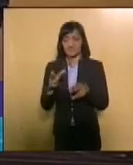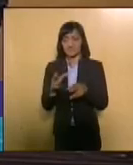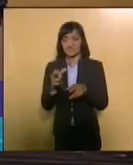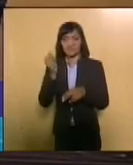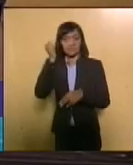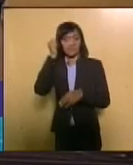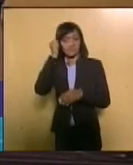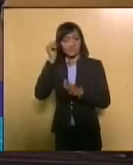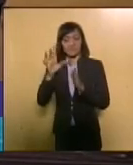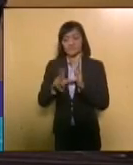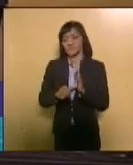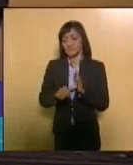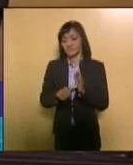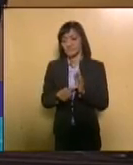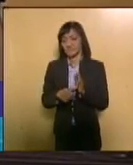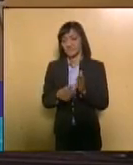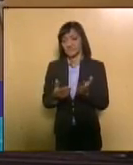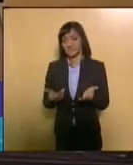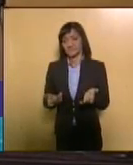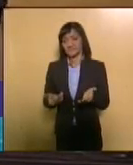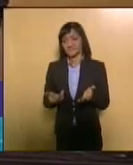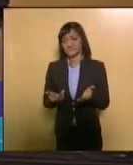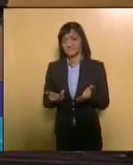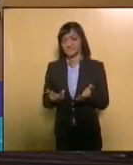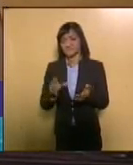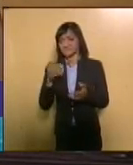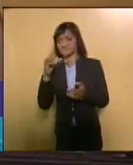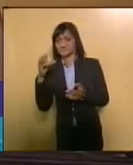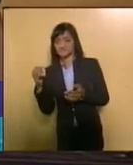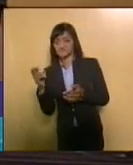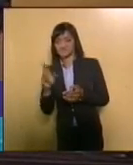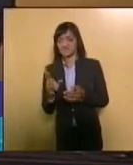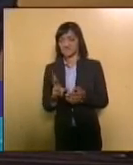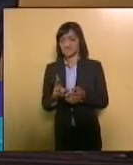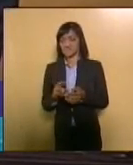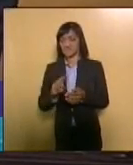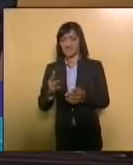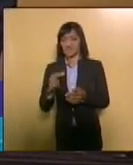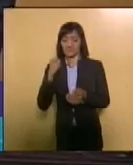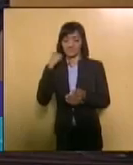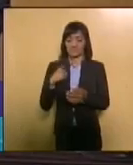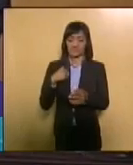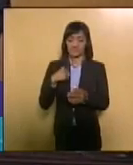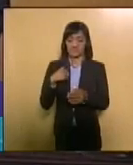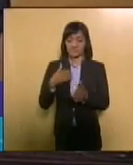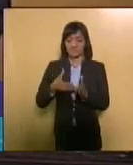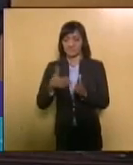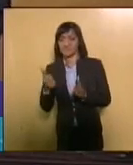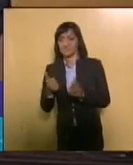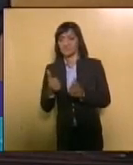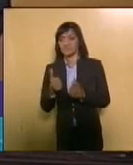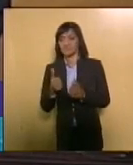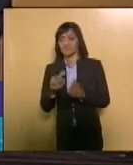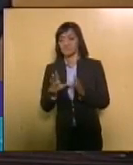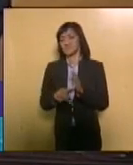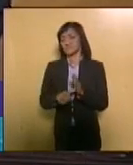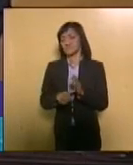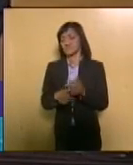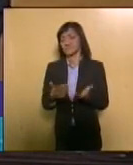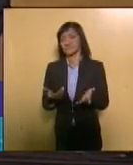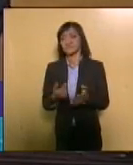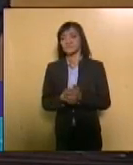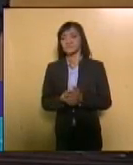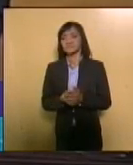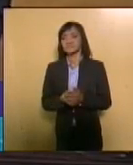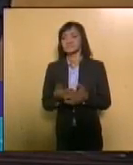uma pessoa se tira r$ 1 se arrasta uma bolsa tira uma vida a vida no